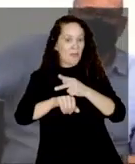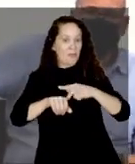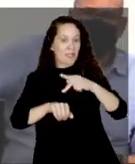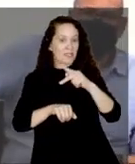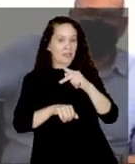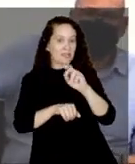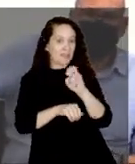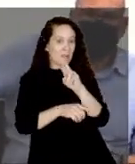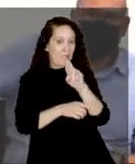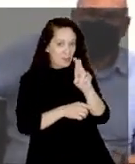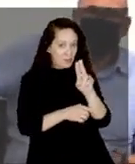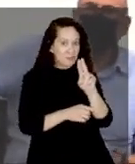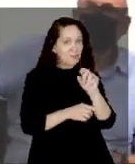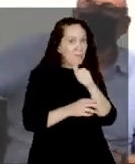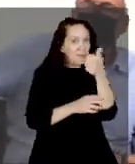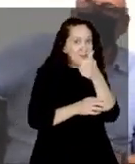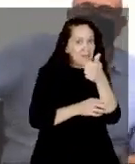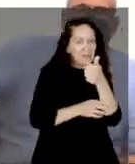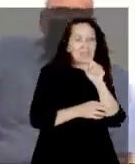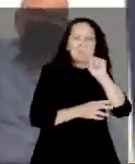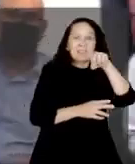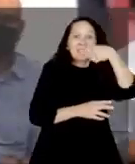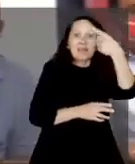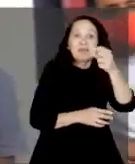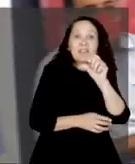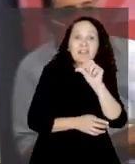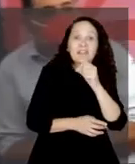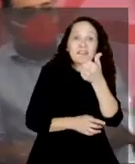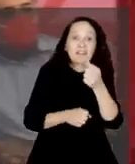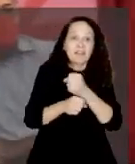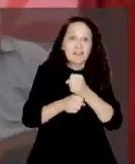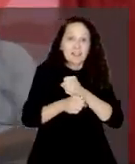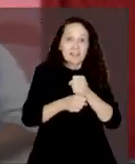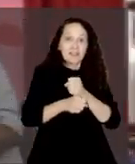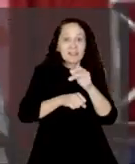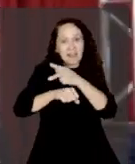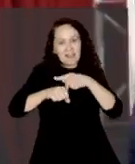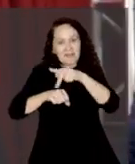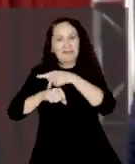ao povo trabalhador restava o direito de